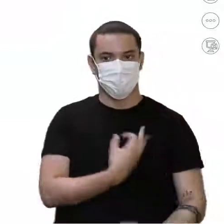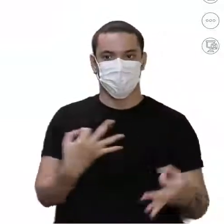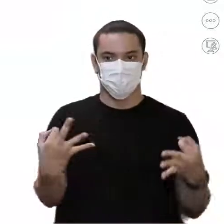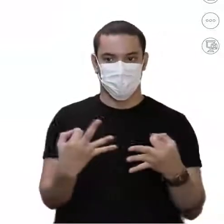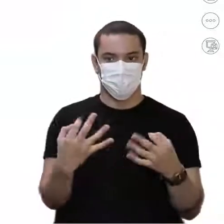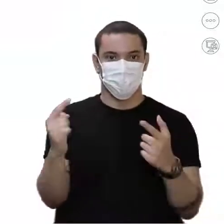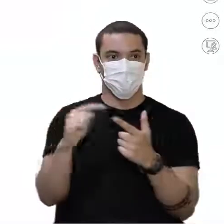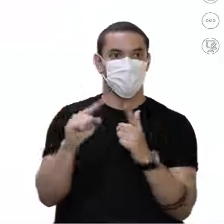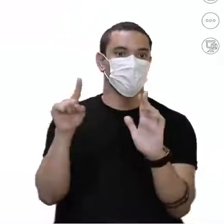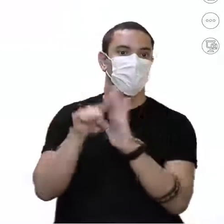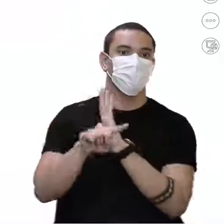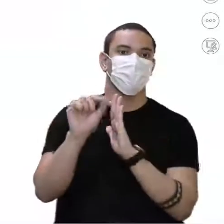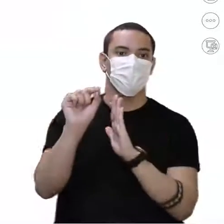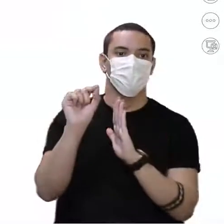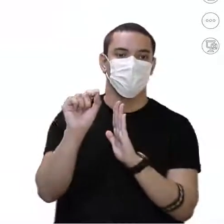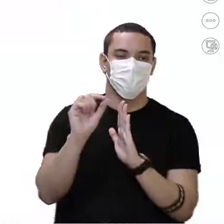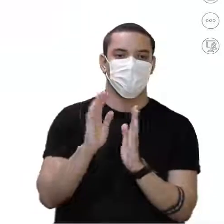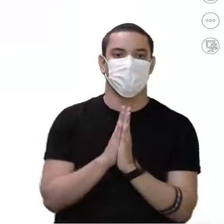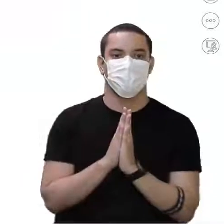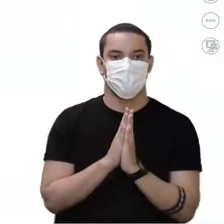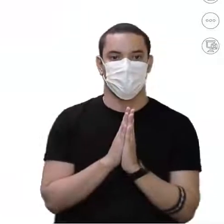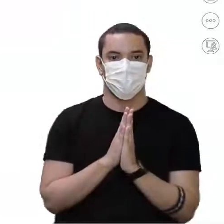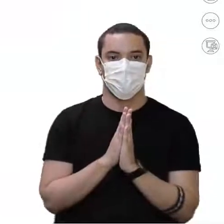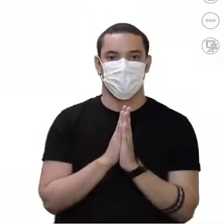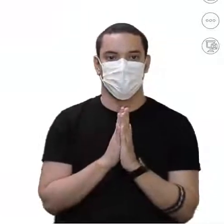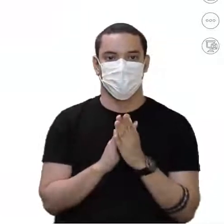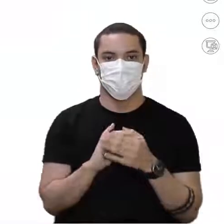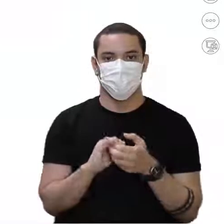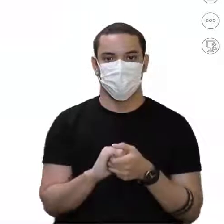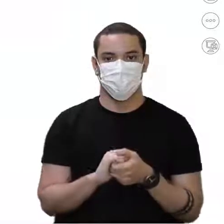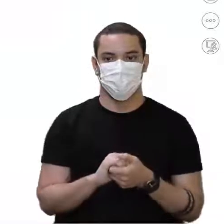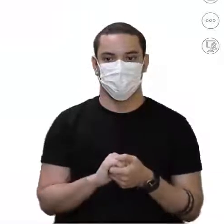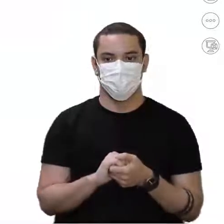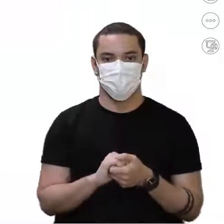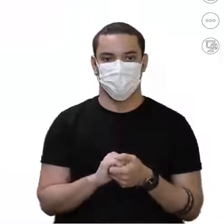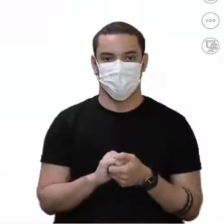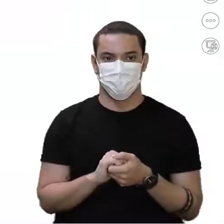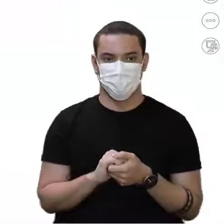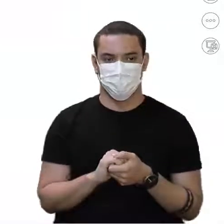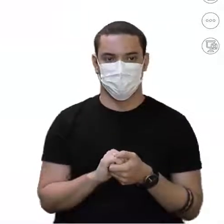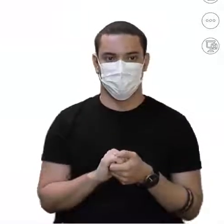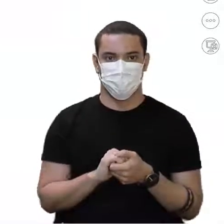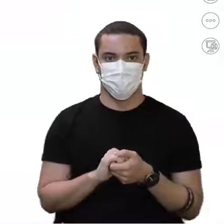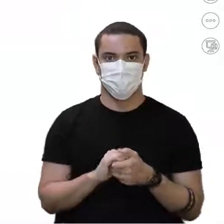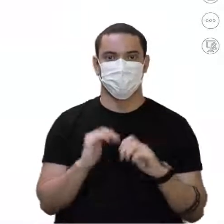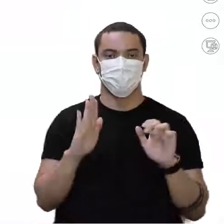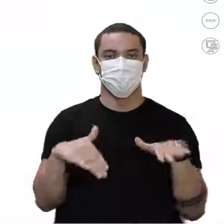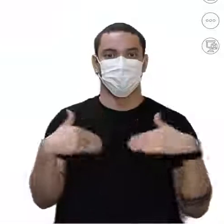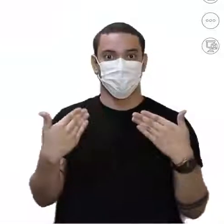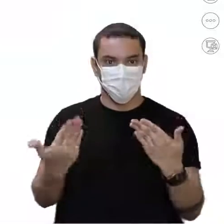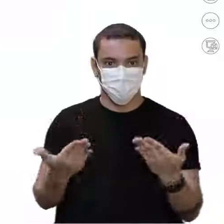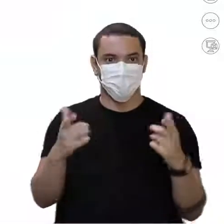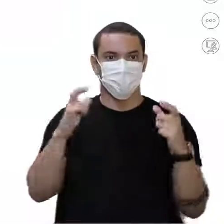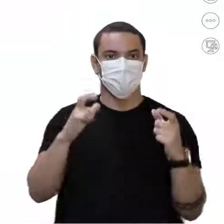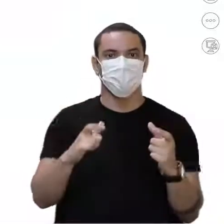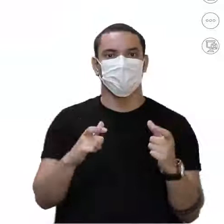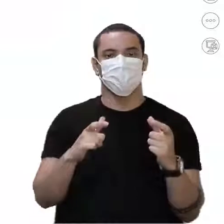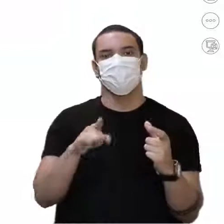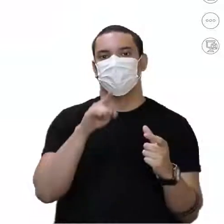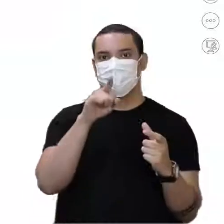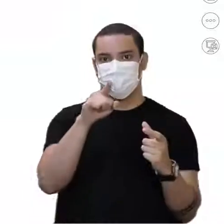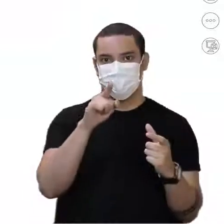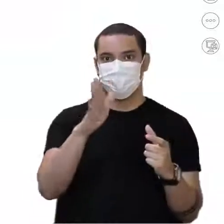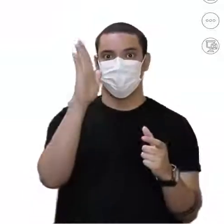aí ele diz o seguinte: what place you have or haven't been to? Quais lugares